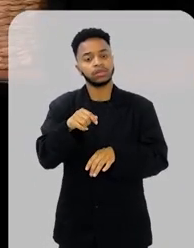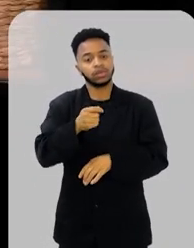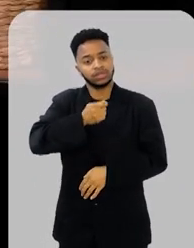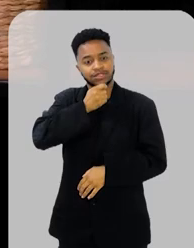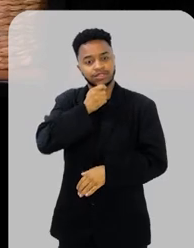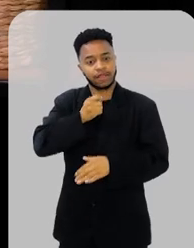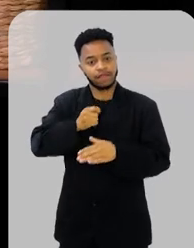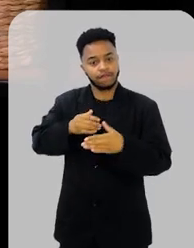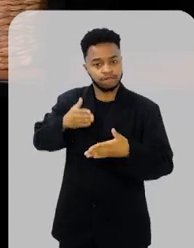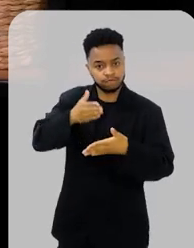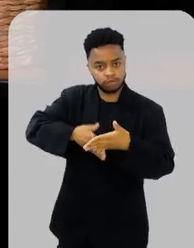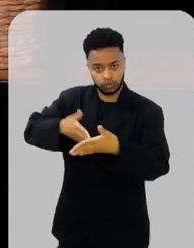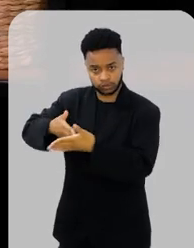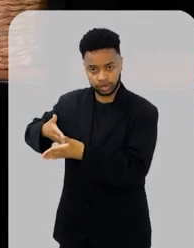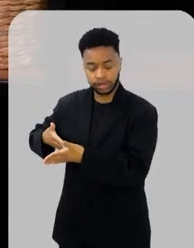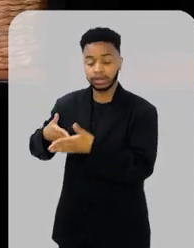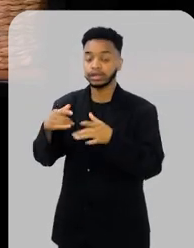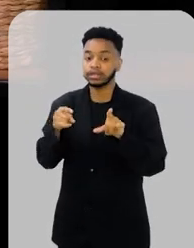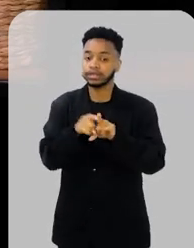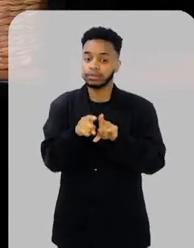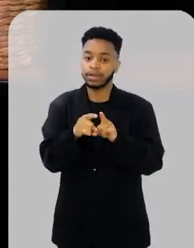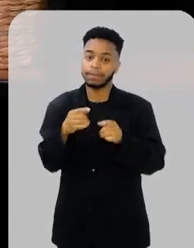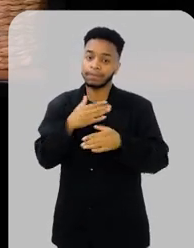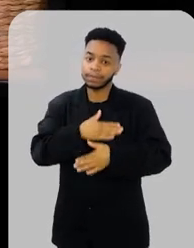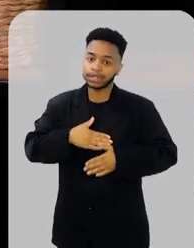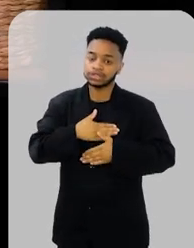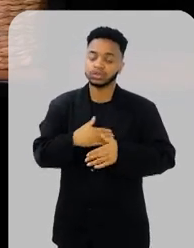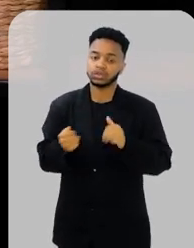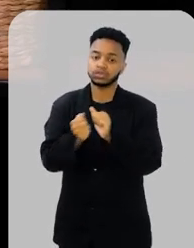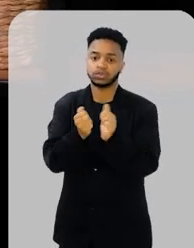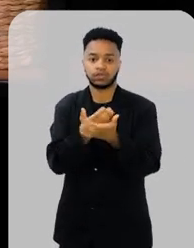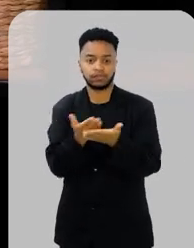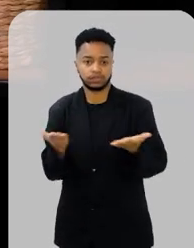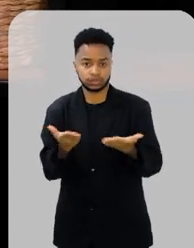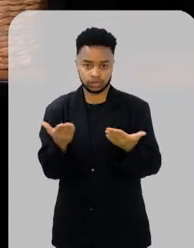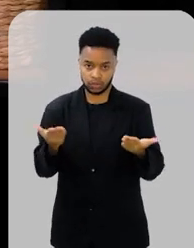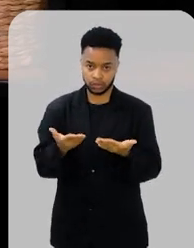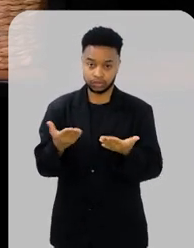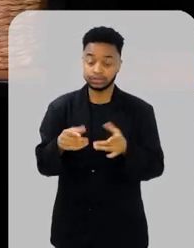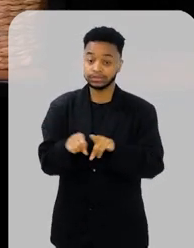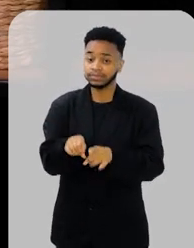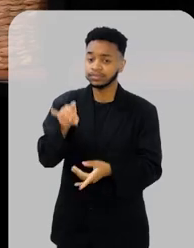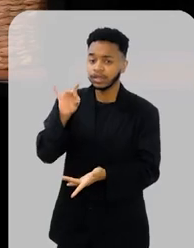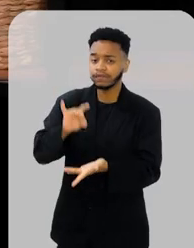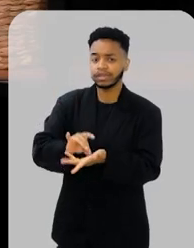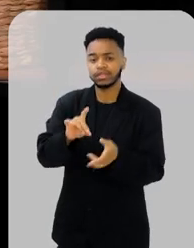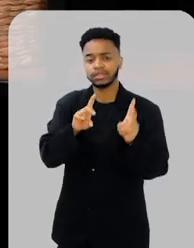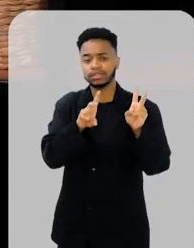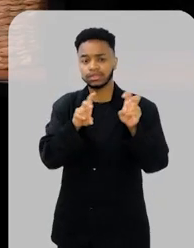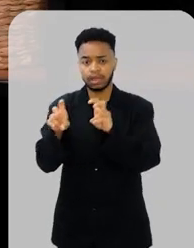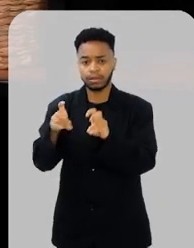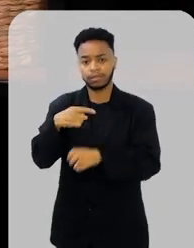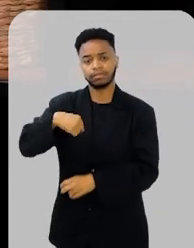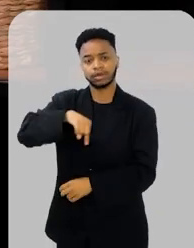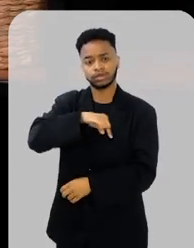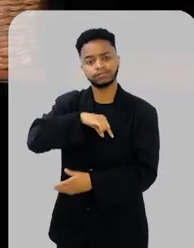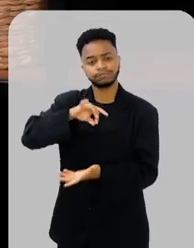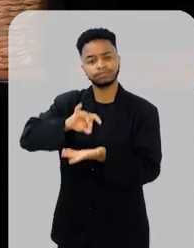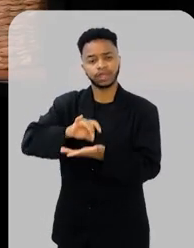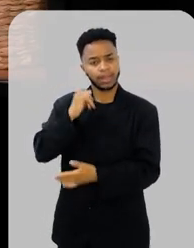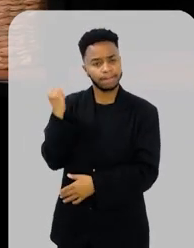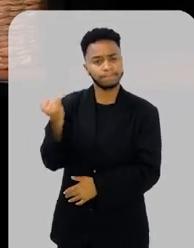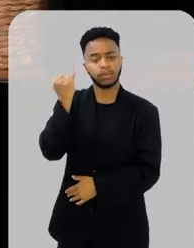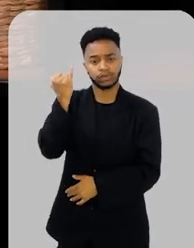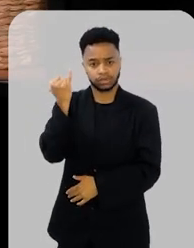Sem Fronteiras. É um prazer estar com vocês. E, na verdade, esse tema para nós é